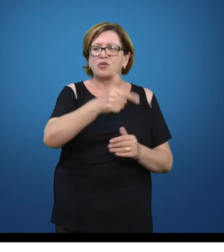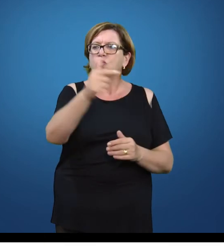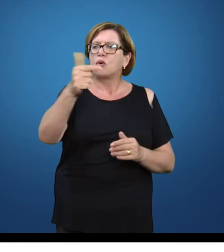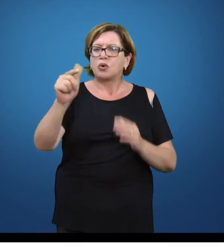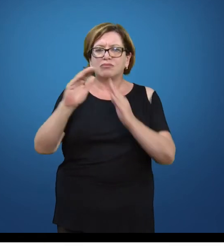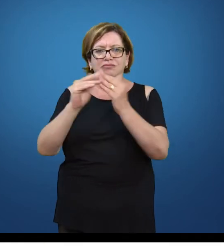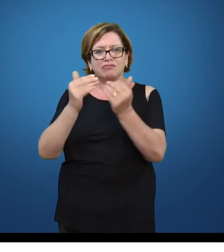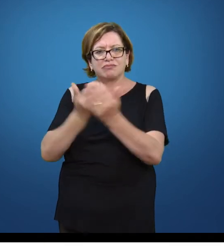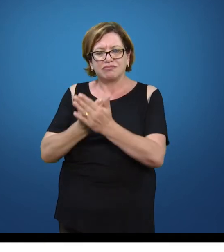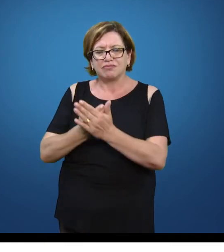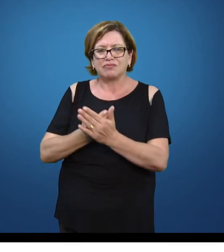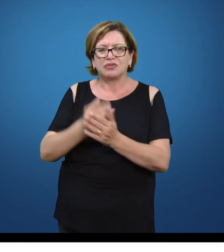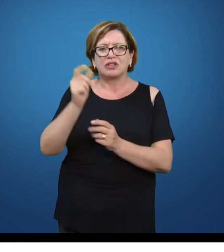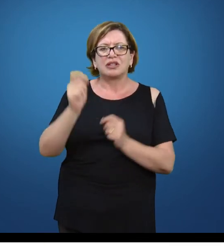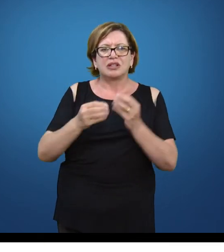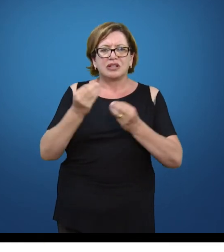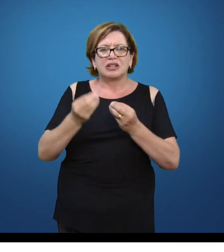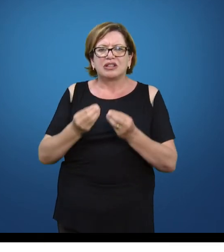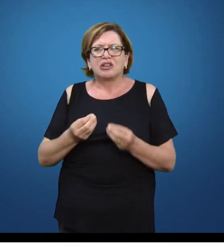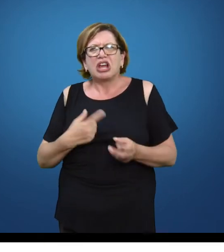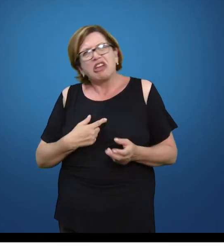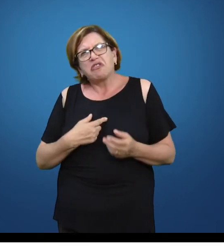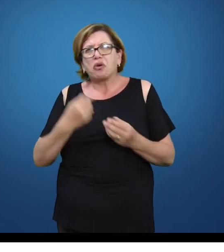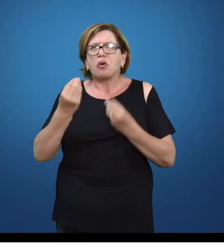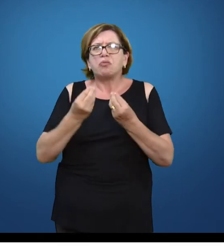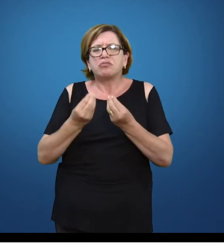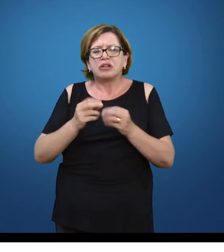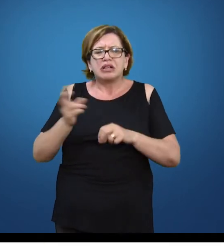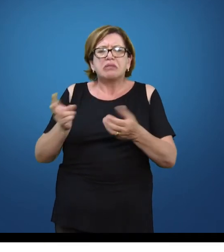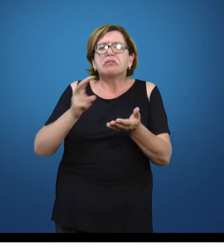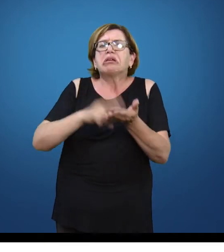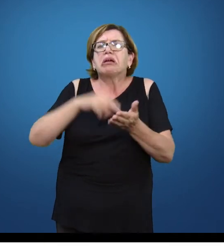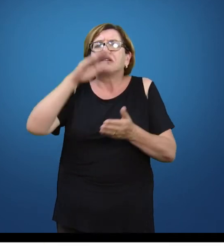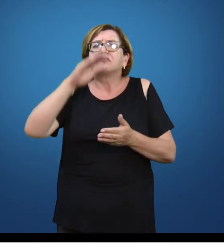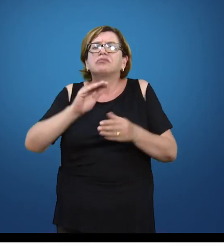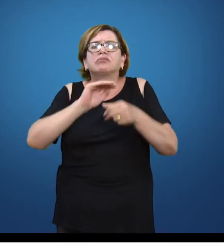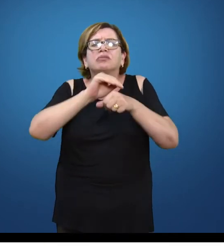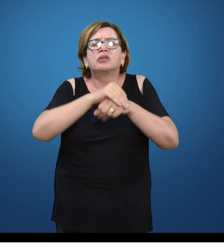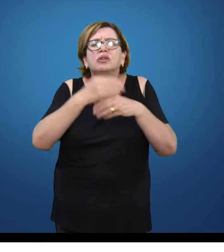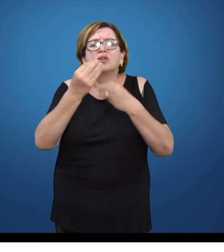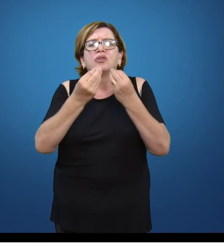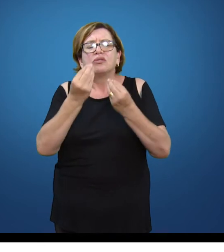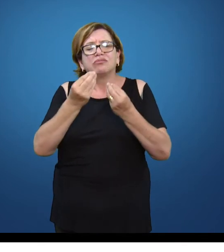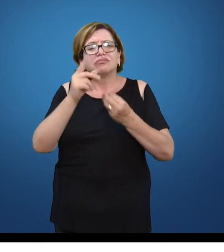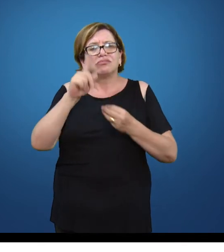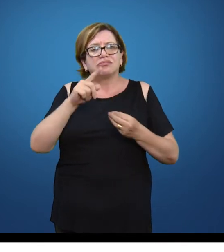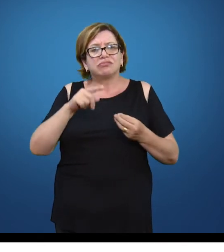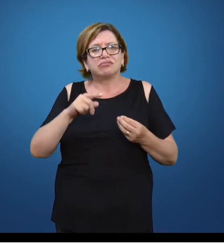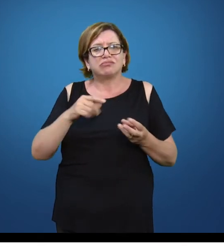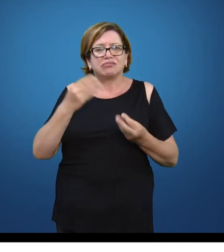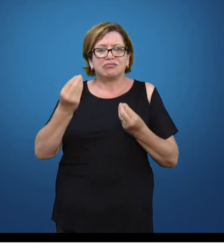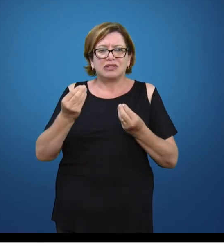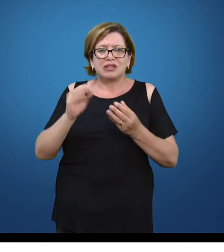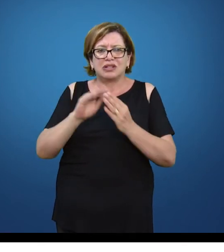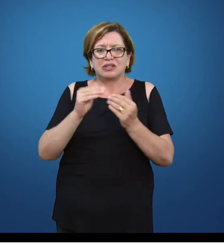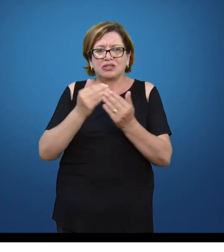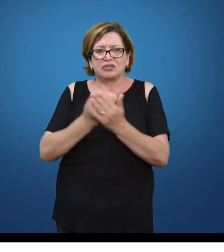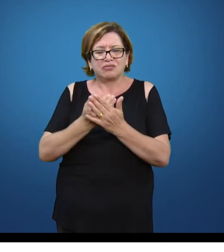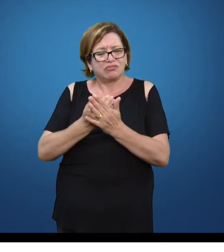determinar se o seu turno de funcionamento é matutino, vespertino, noturno, se ela terá